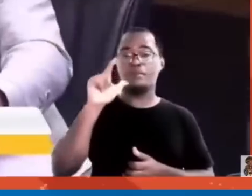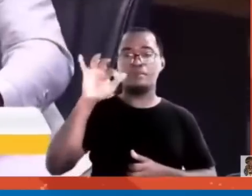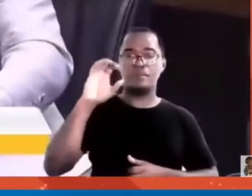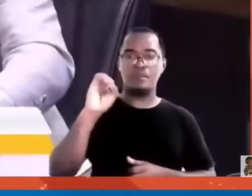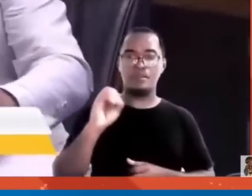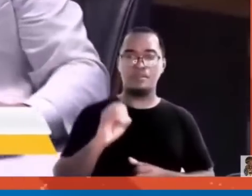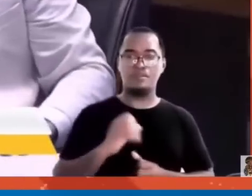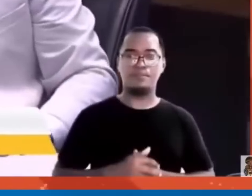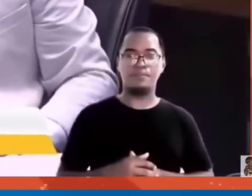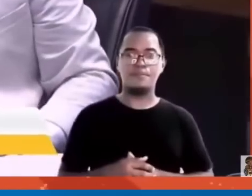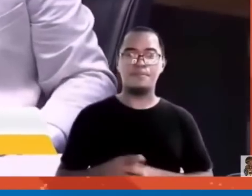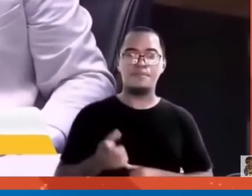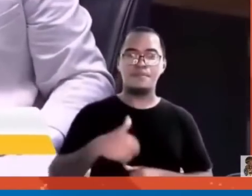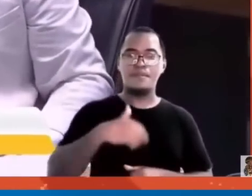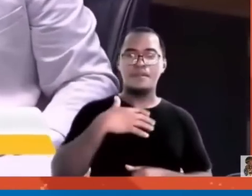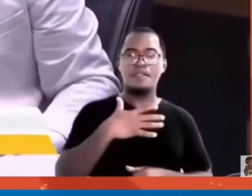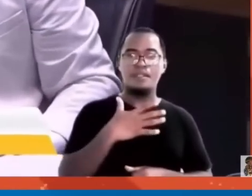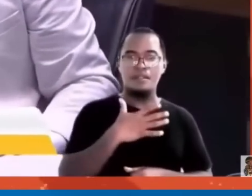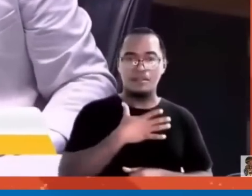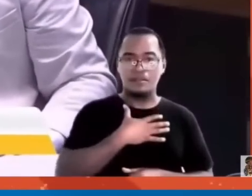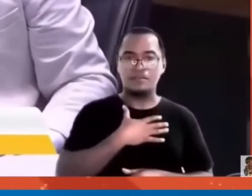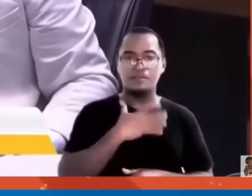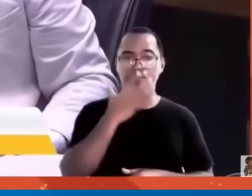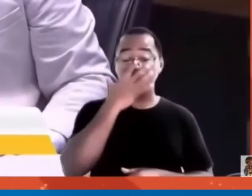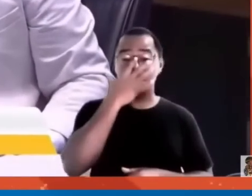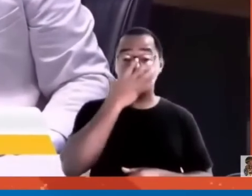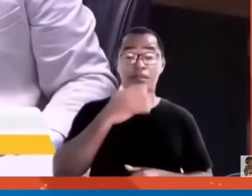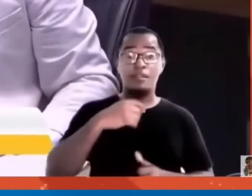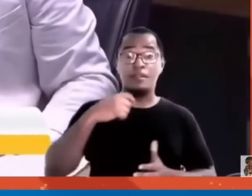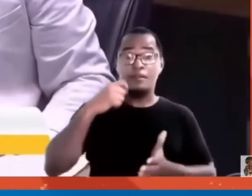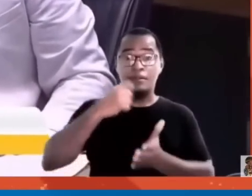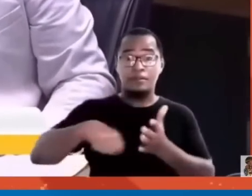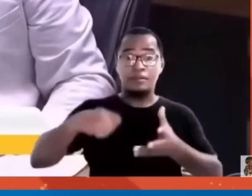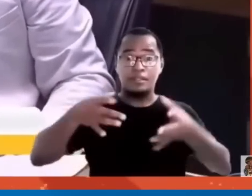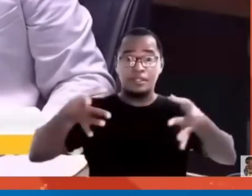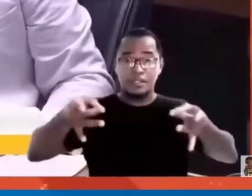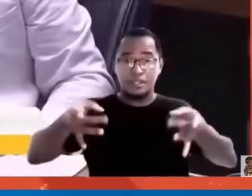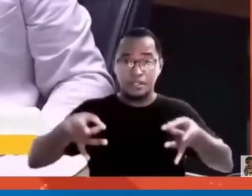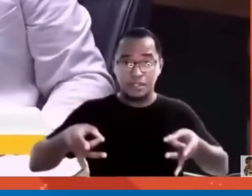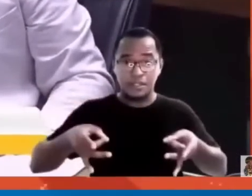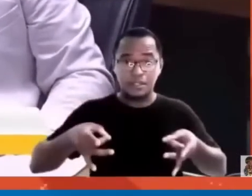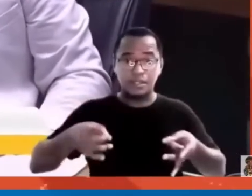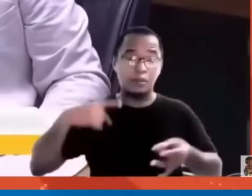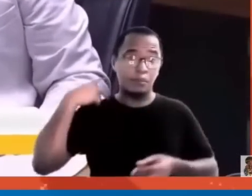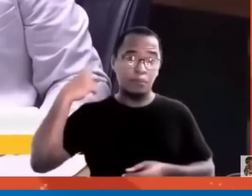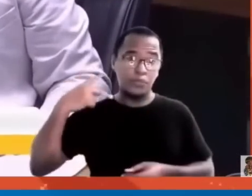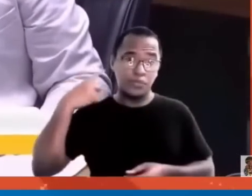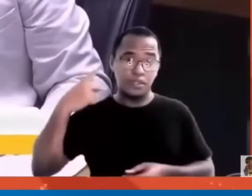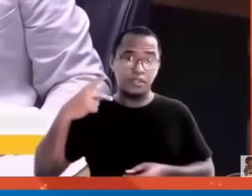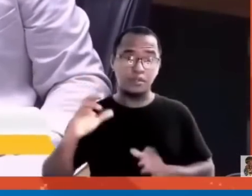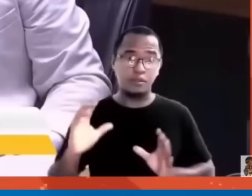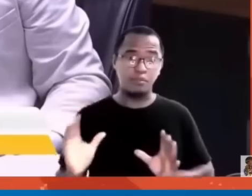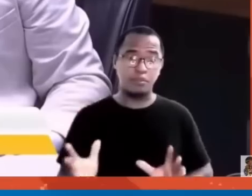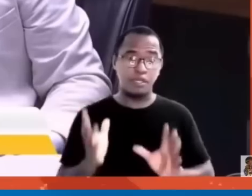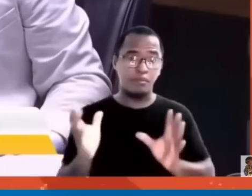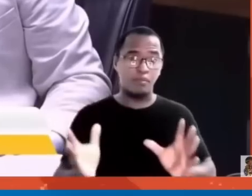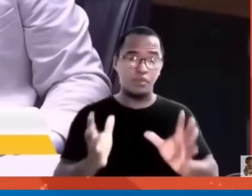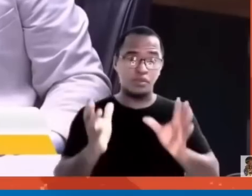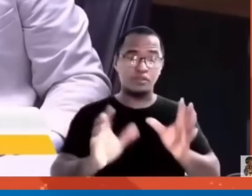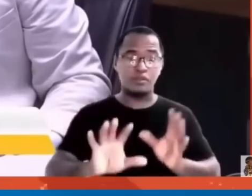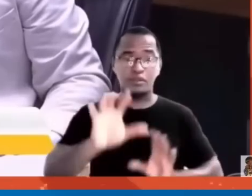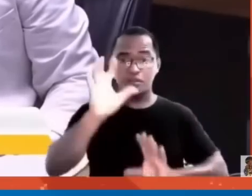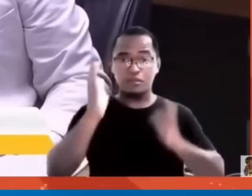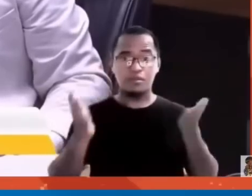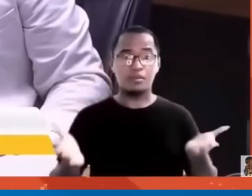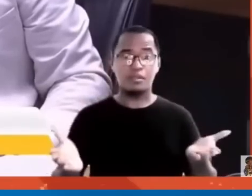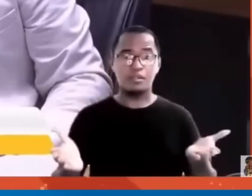nós, isso é um ativo político de colaborar com o que vinha acontecendo no Brasil,